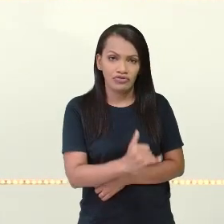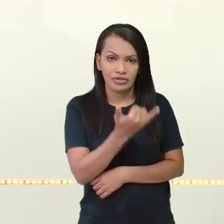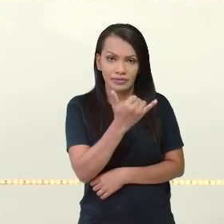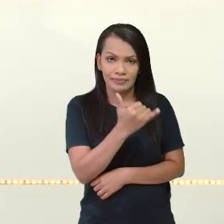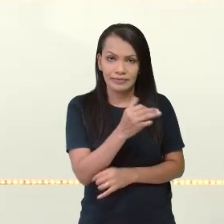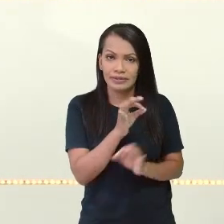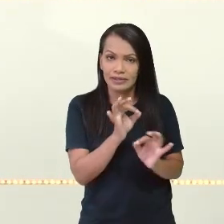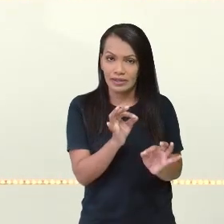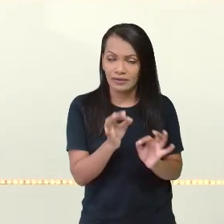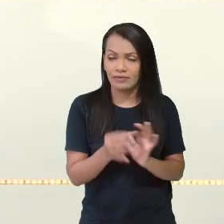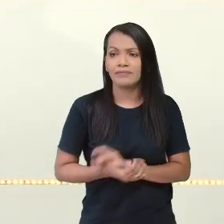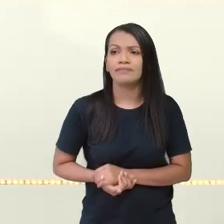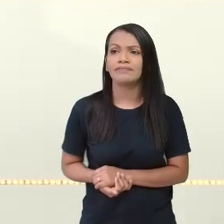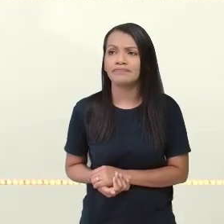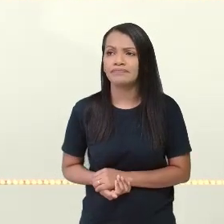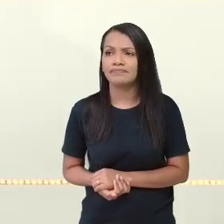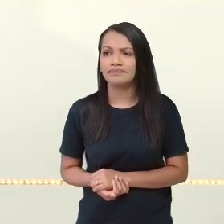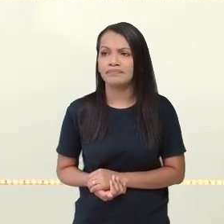certo?